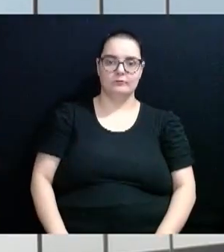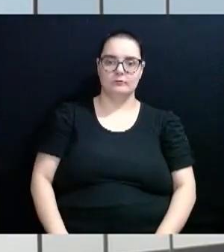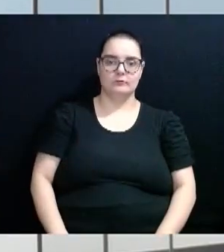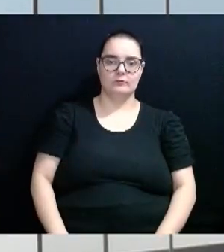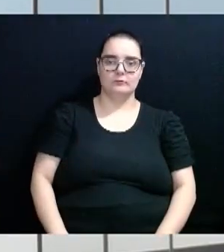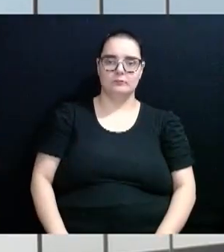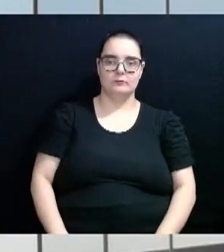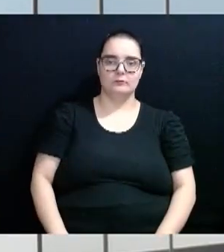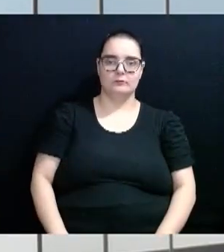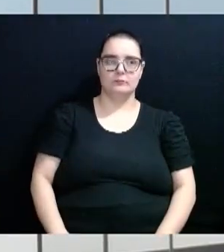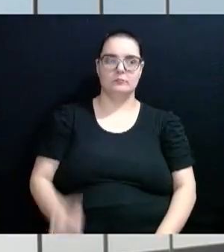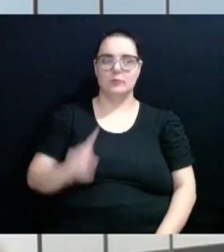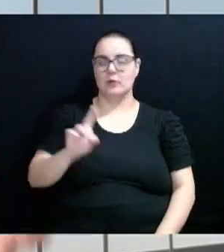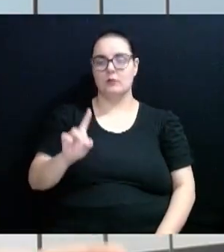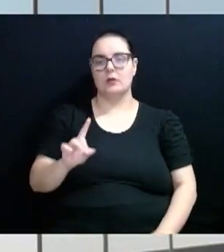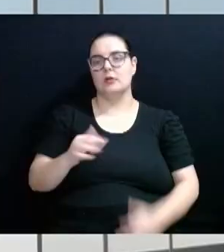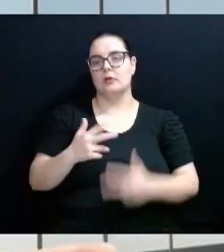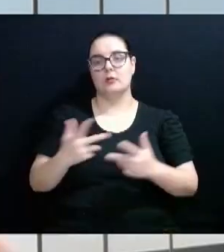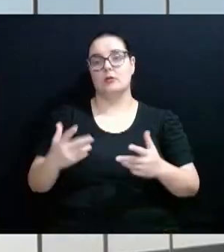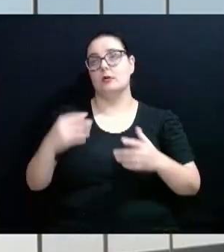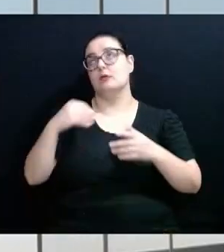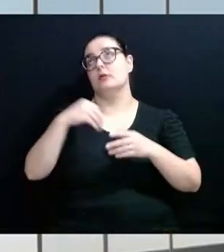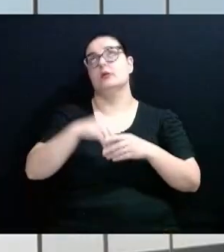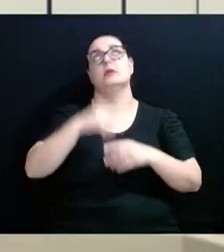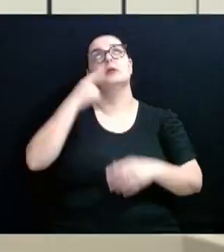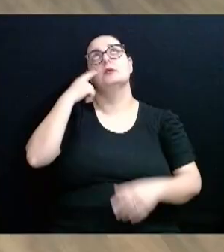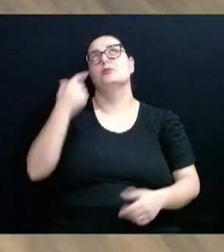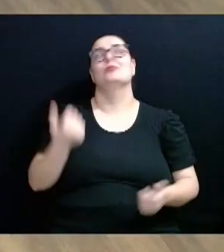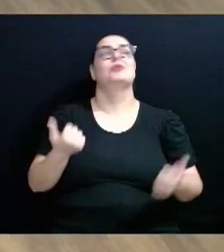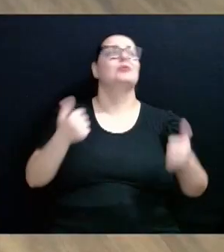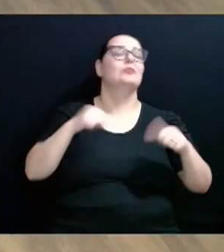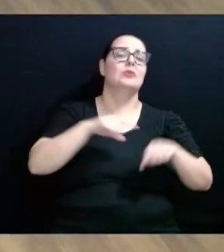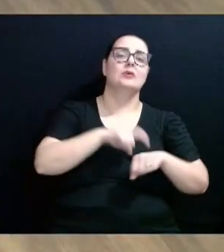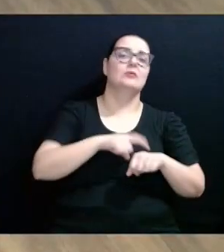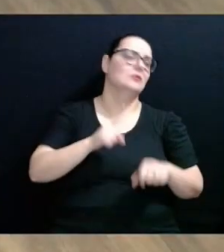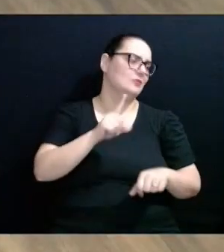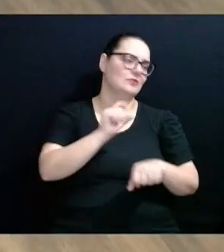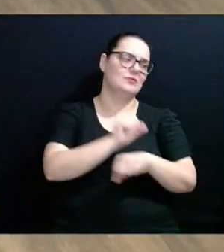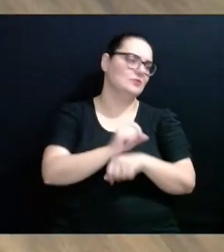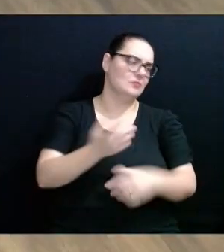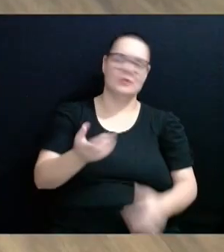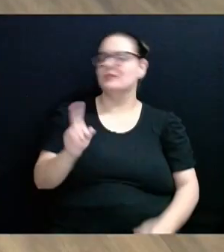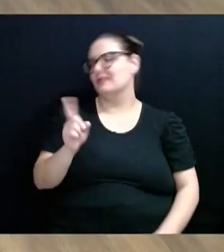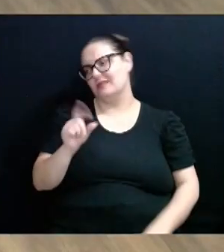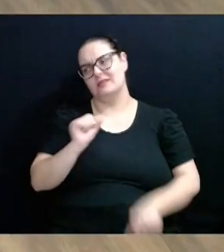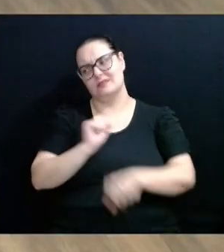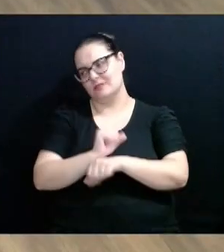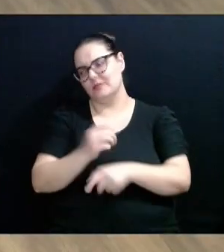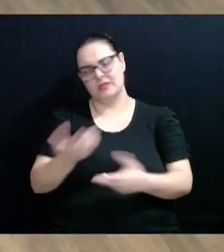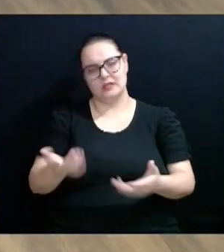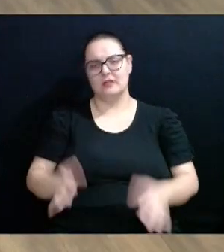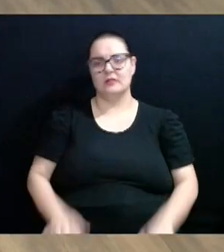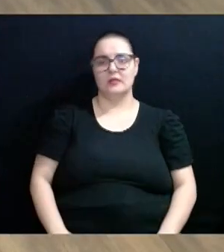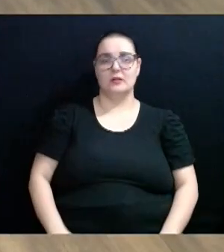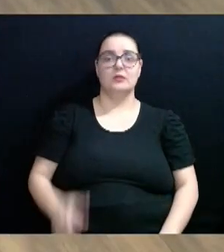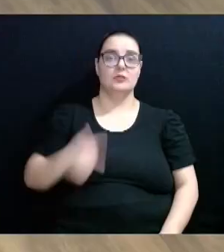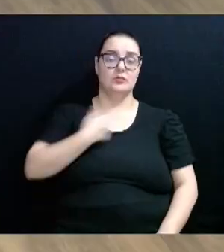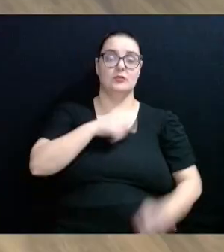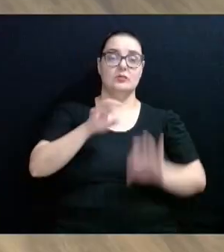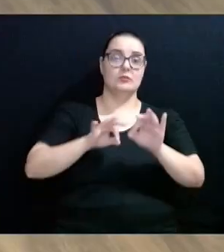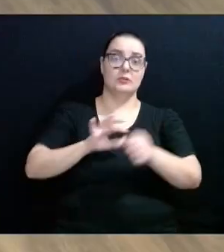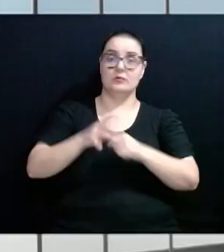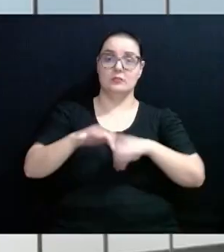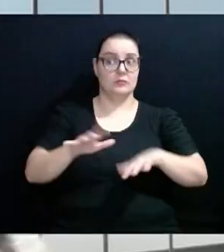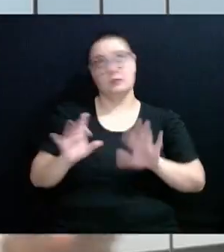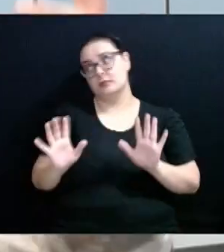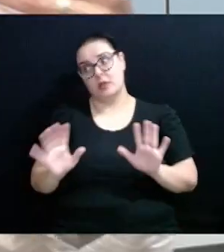algo previsível, nem nos piores cenários que se fazia, né? Então assim, estávamos preparados para a pandemia? Não estávamos, porque